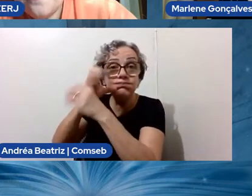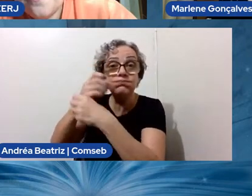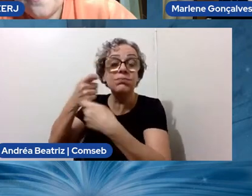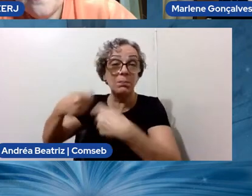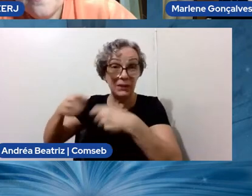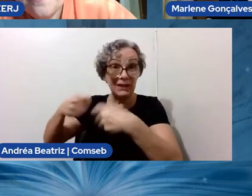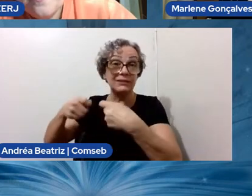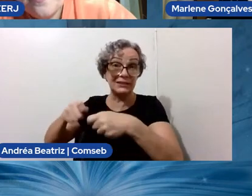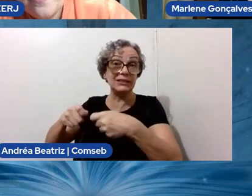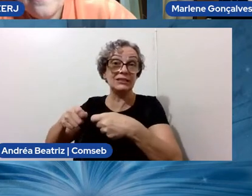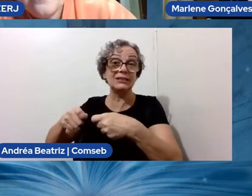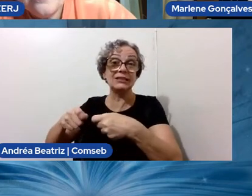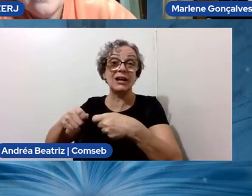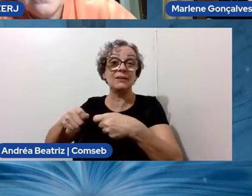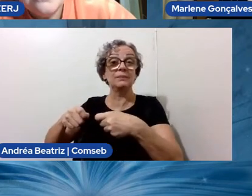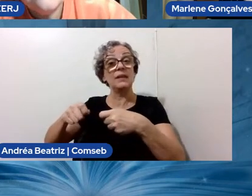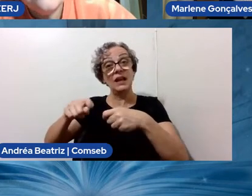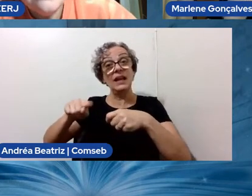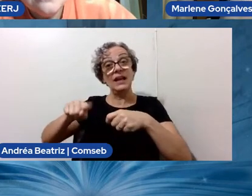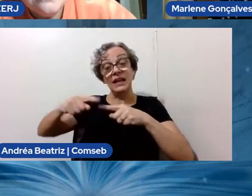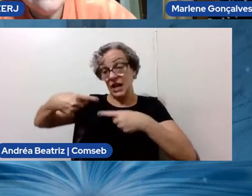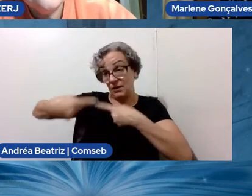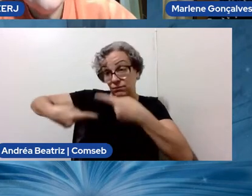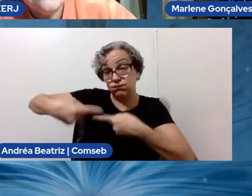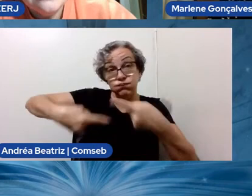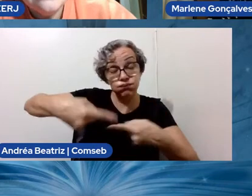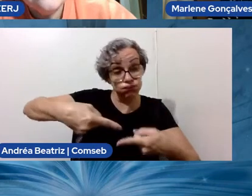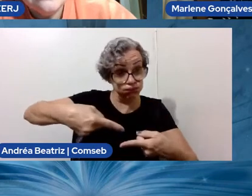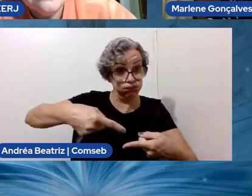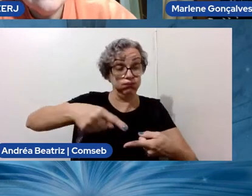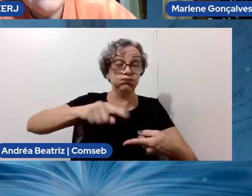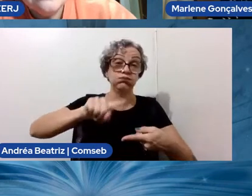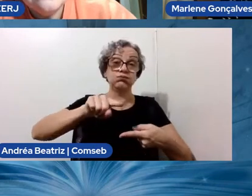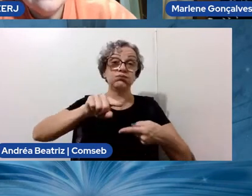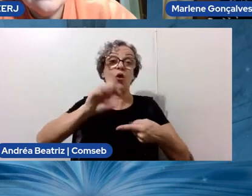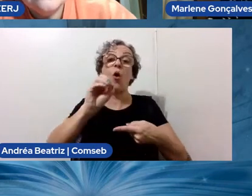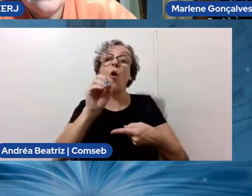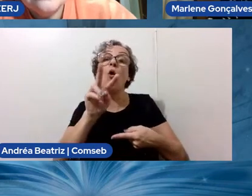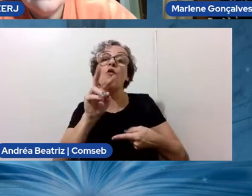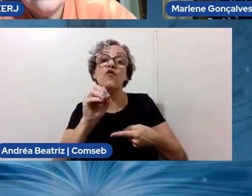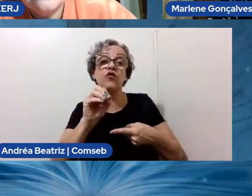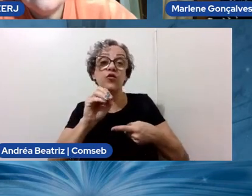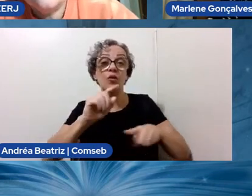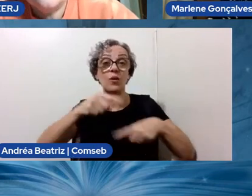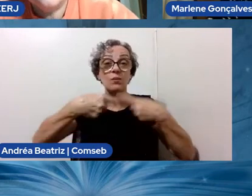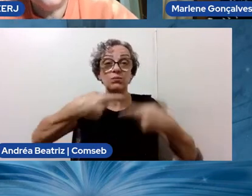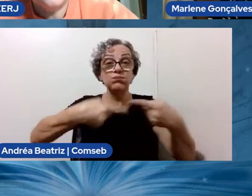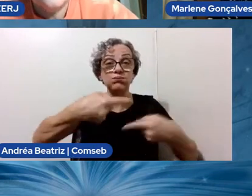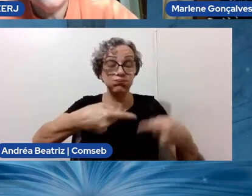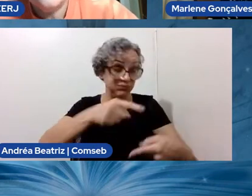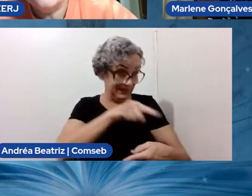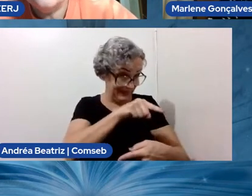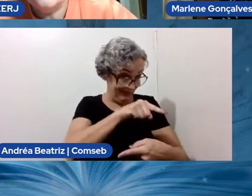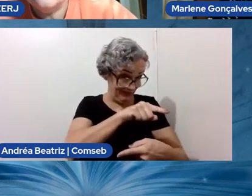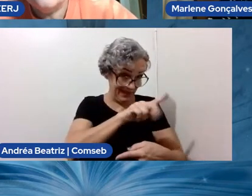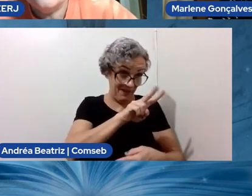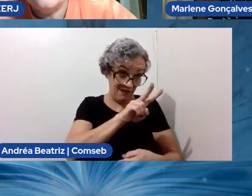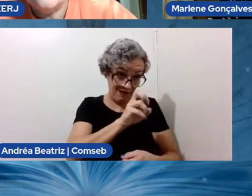reprodução. E a reprodução é através do ovo, que é colocado, e depois eles eclodem na carne em decomposição.